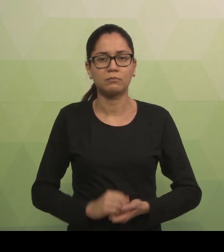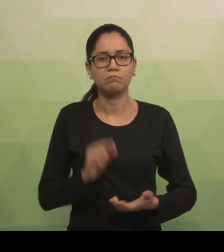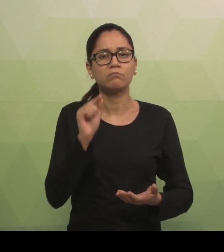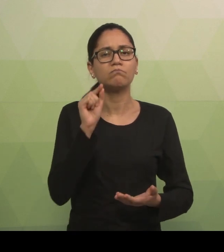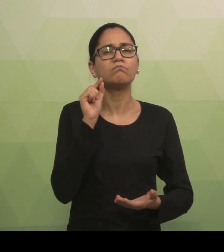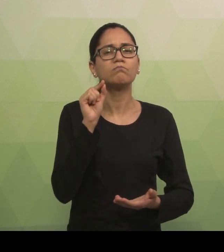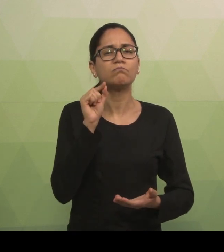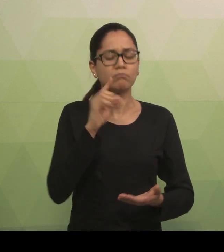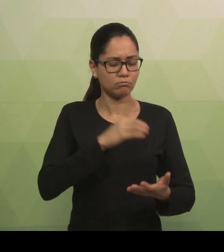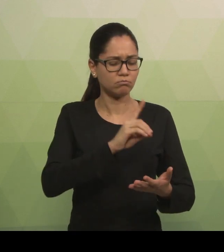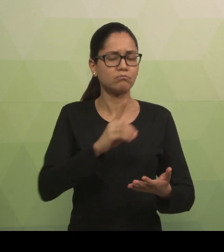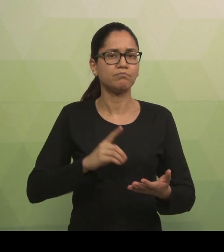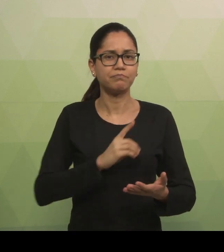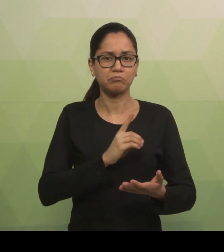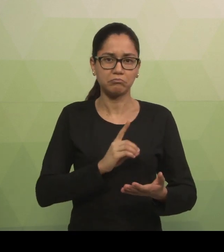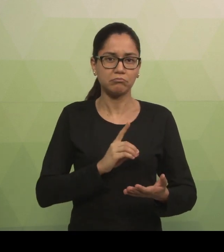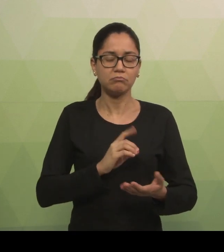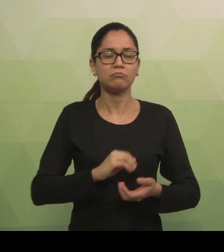O que é design?